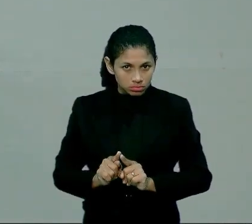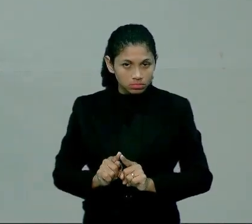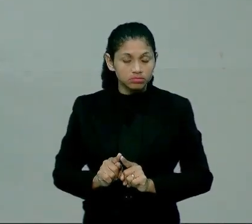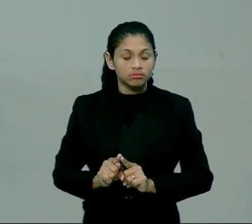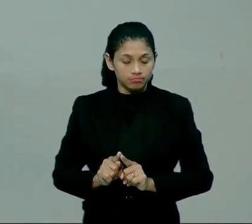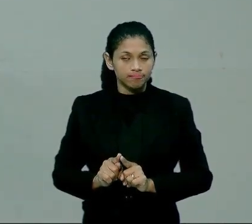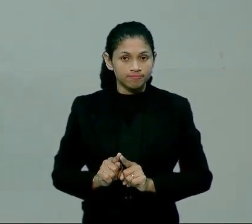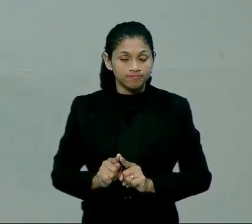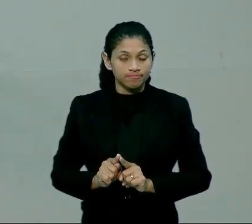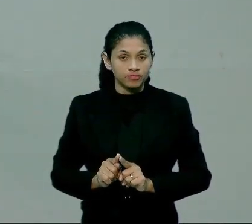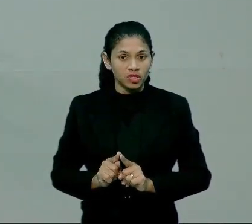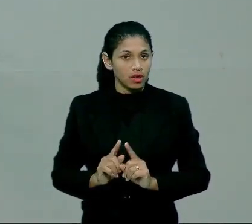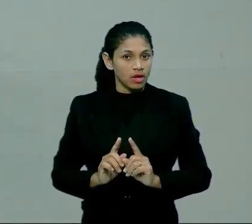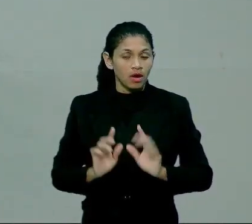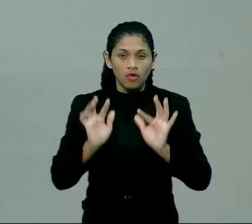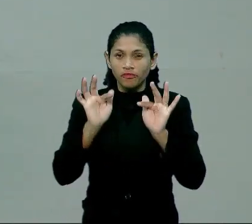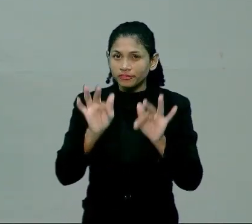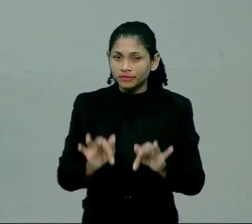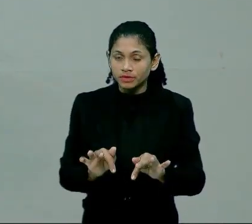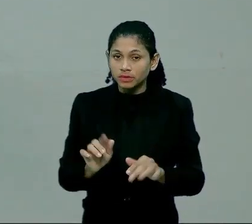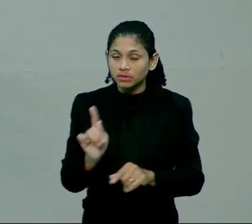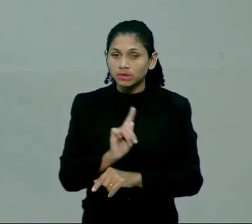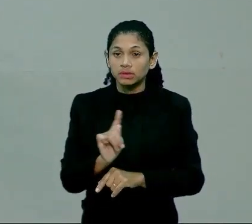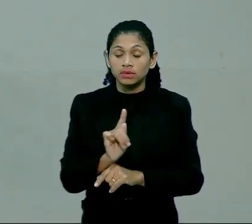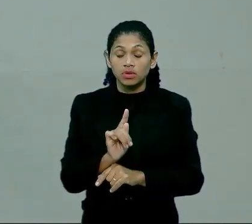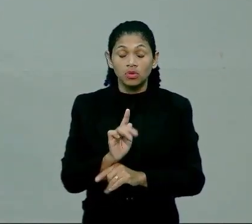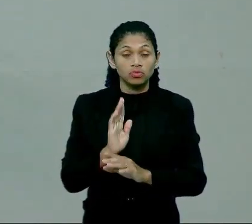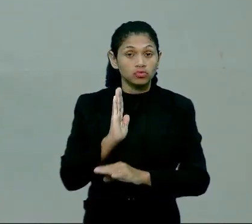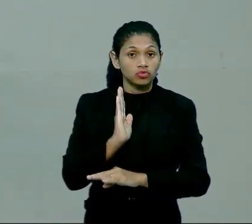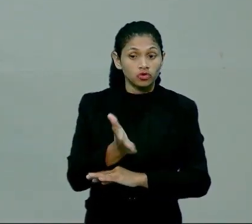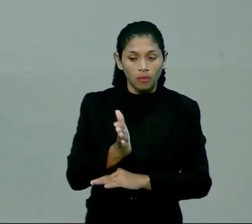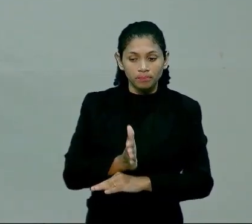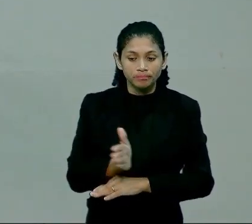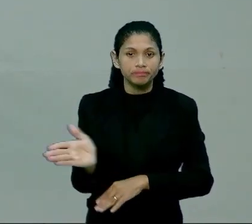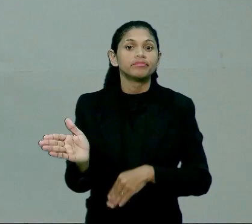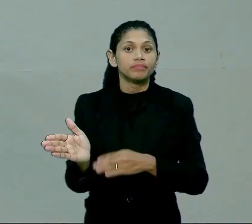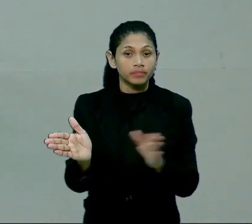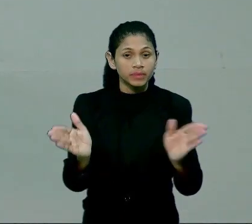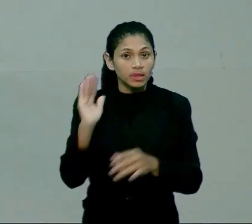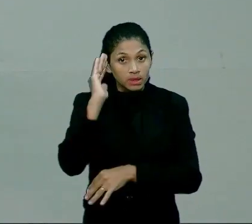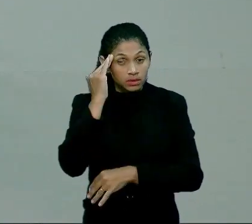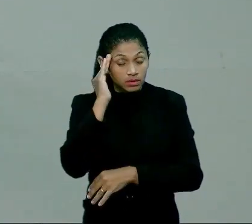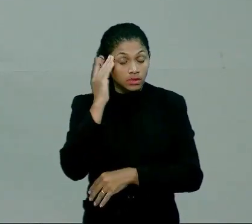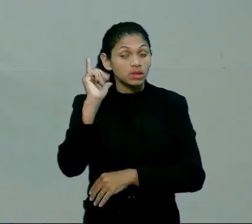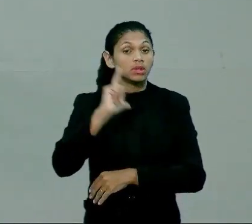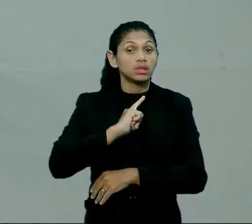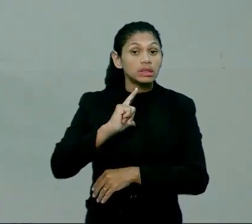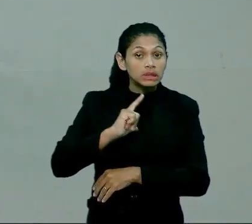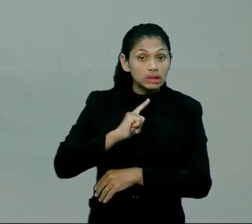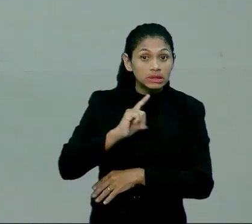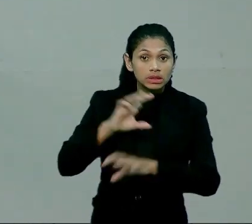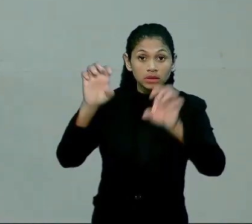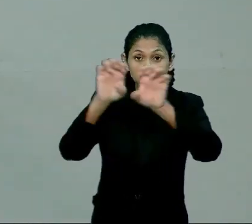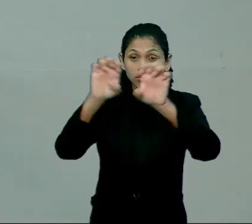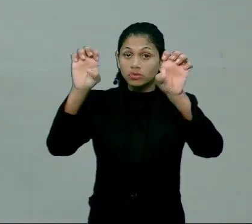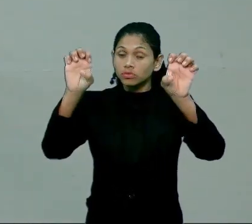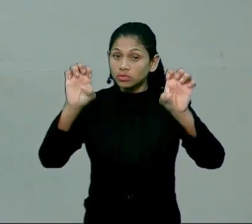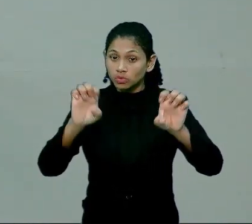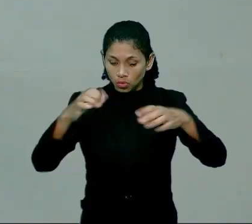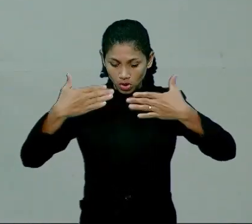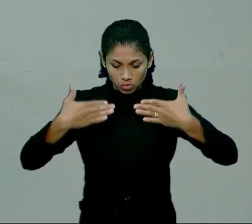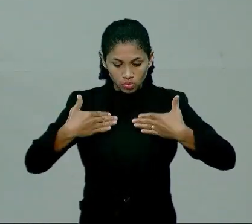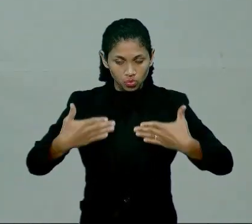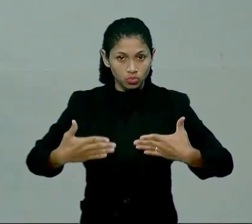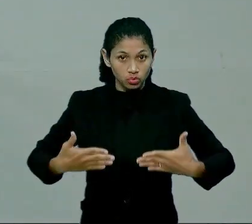se limitam a elas? Não. E elas são apenas diretrizes. E entender que existem estruturas corporais de determinada